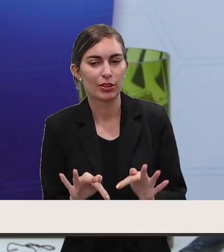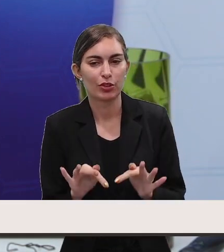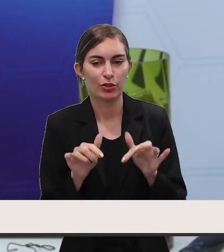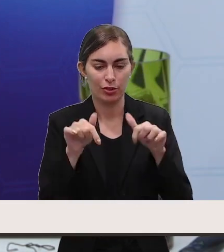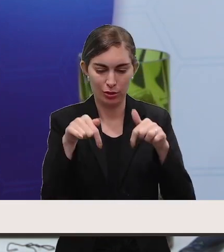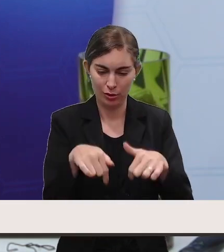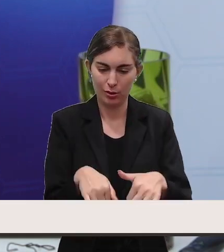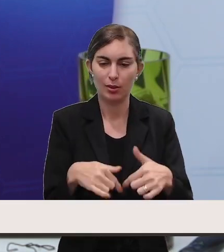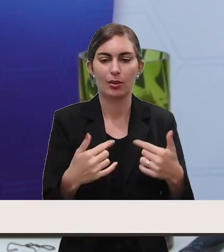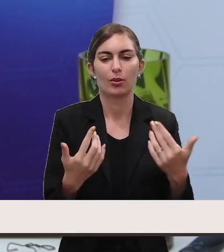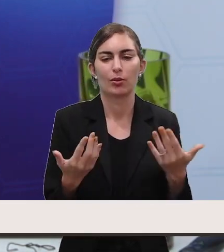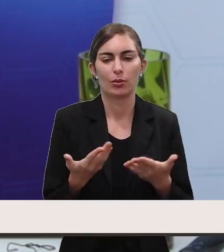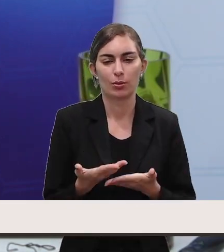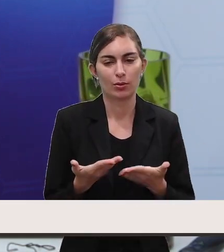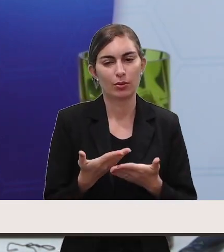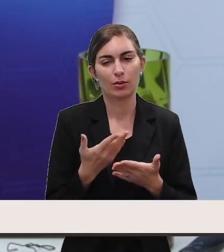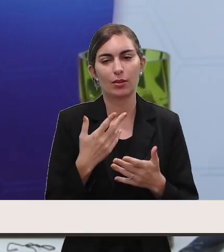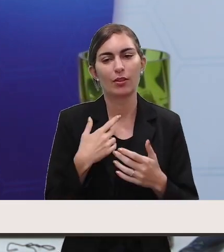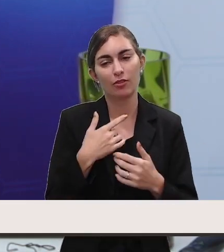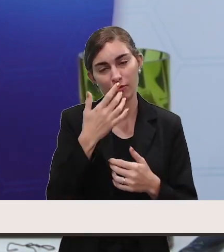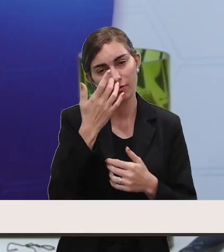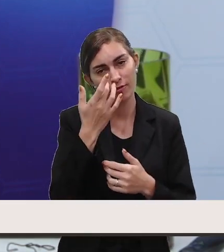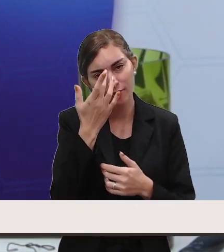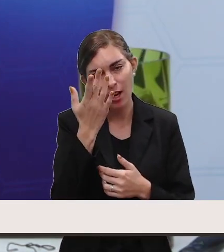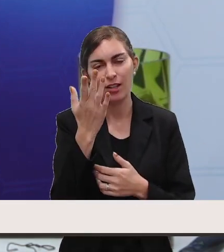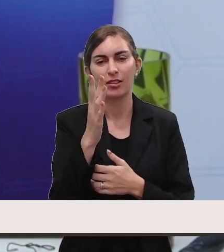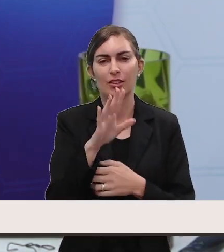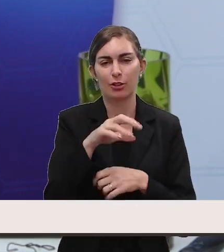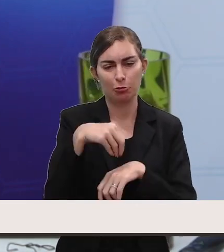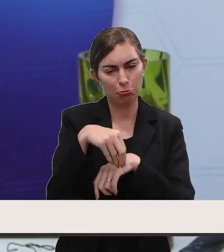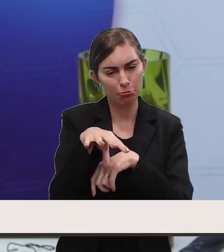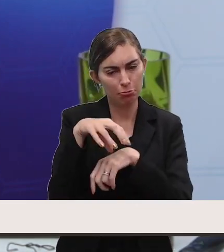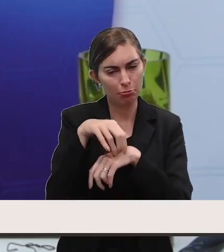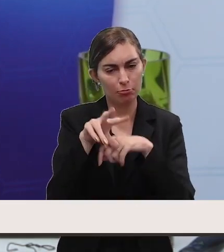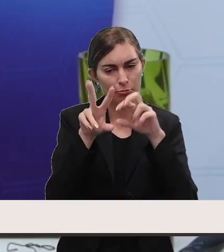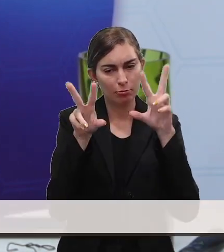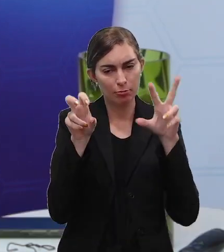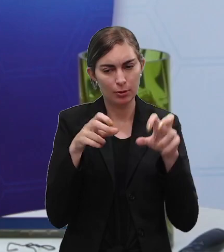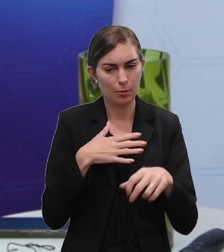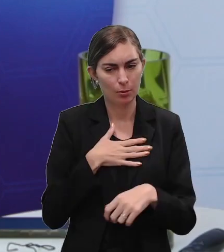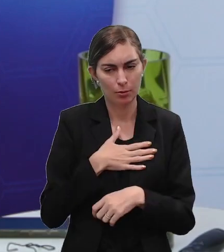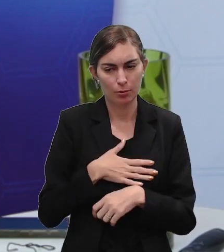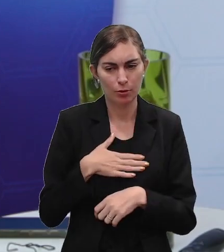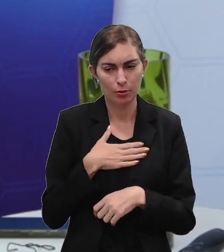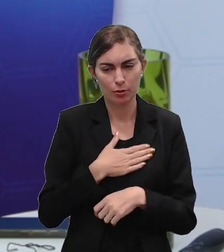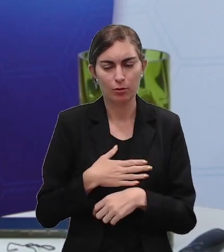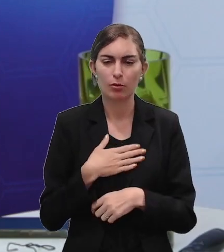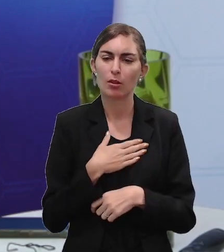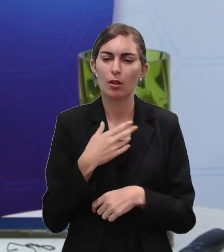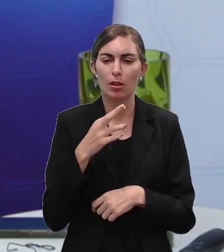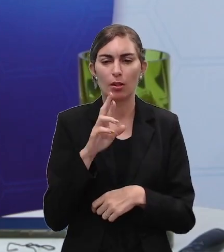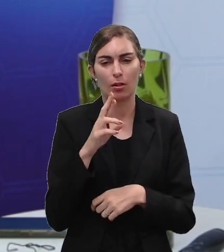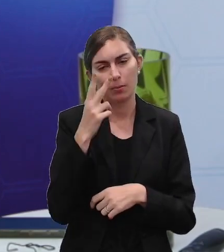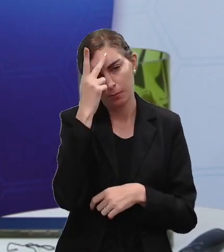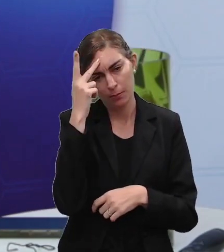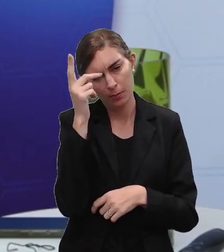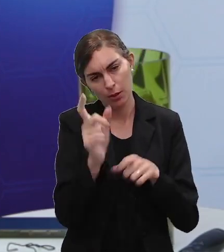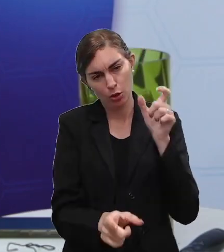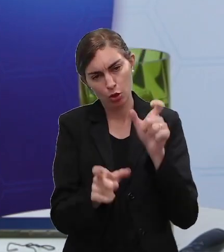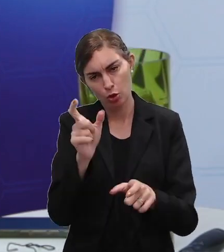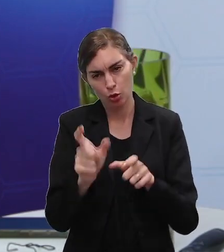estar aqui como facilitadora para abordar um tema de que gosto tanto, que fala sobre pessoas